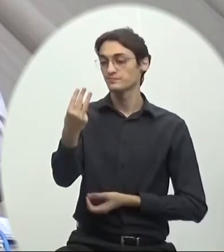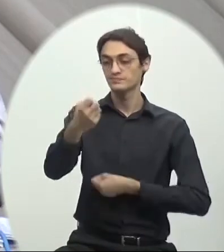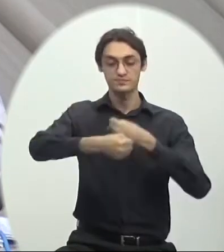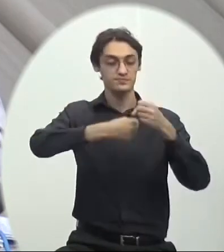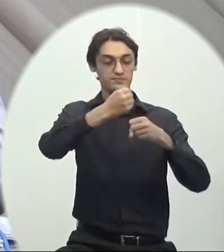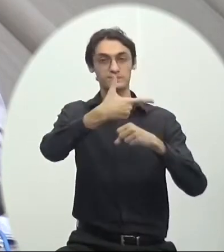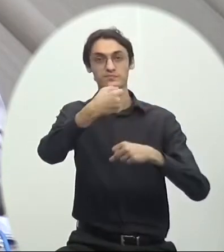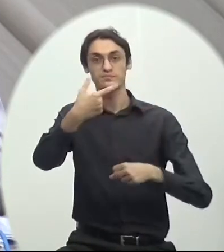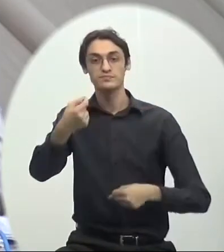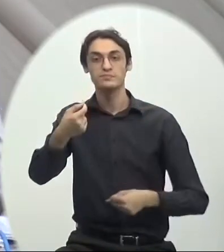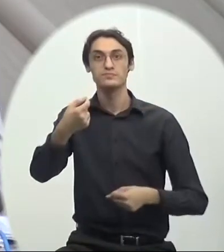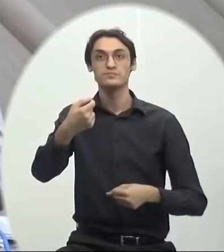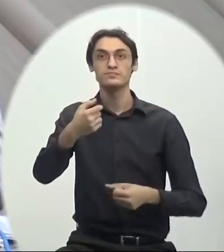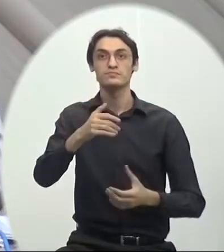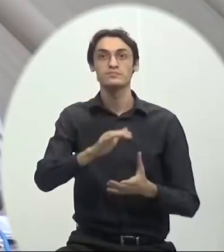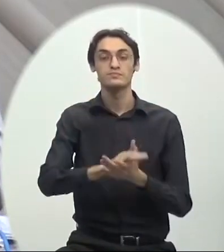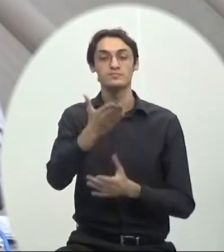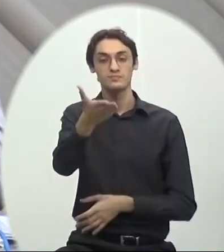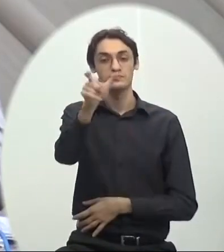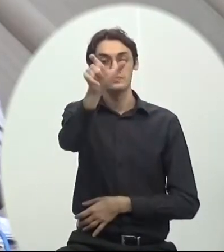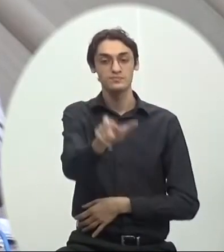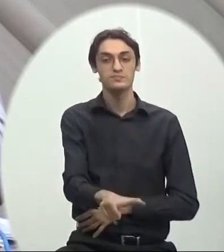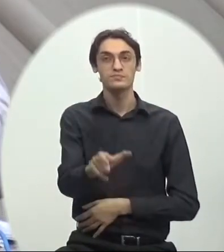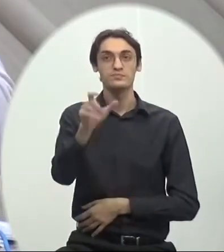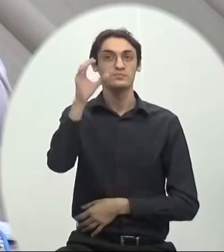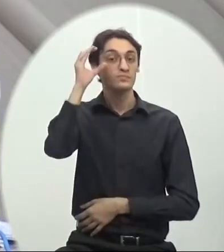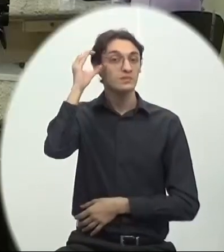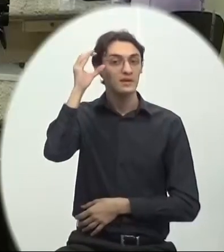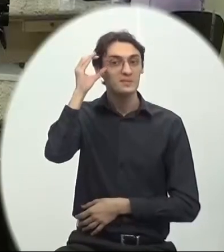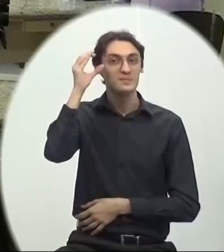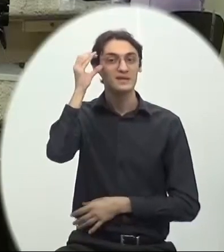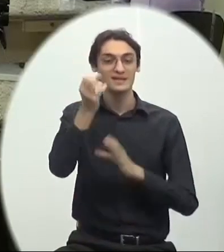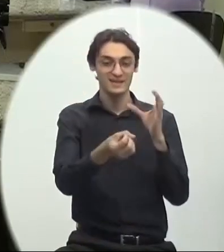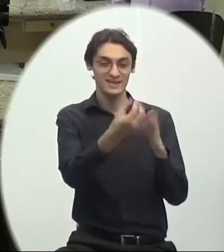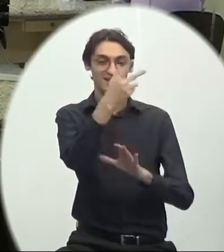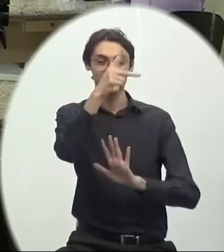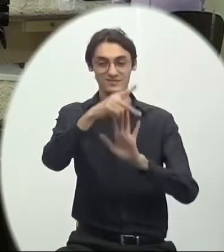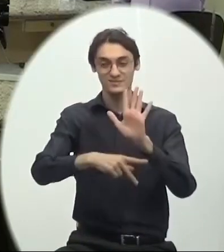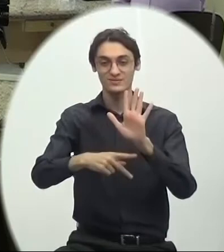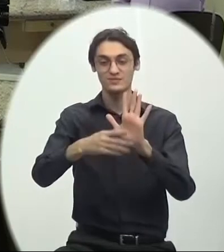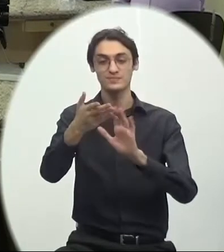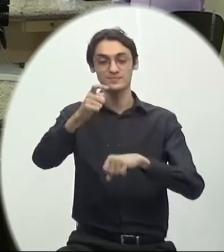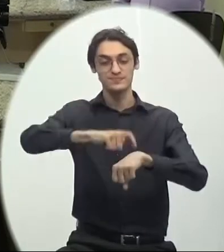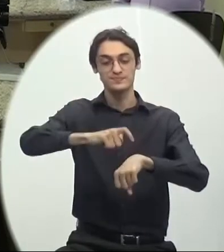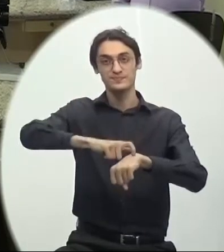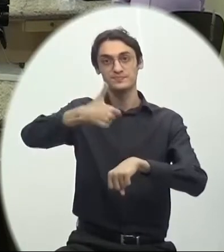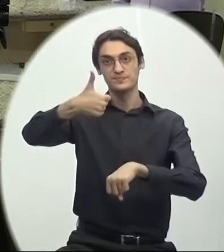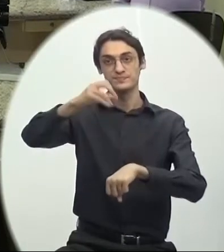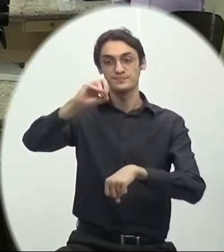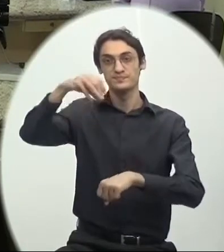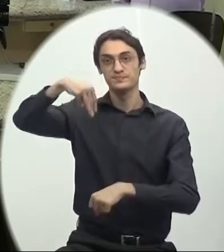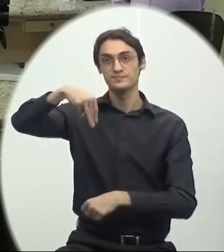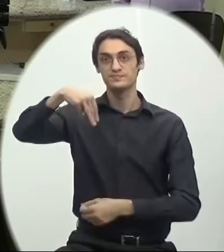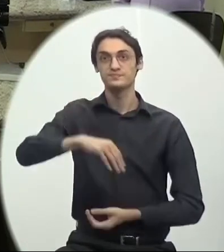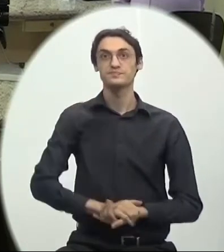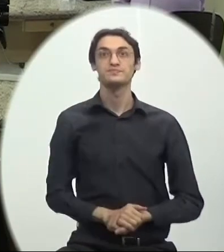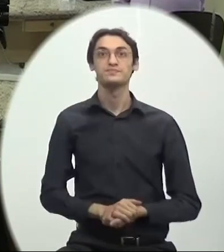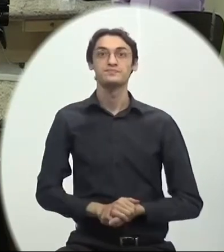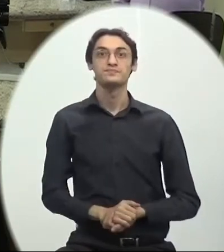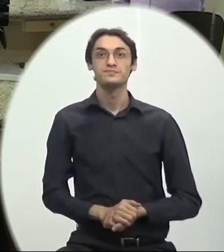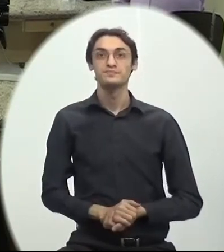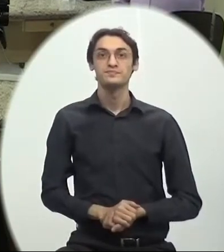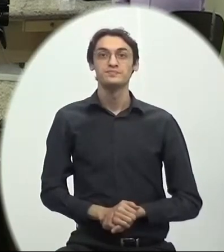PL 83/2020. Com a palavra, a vereadora autora Camilo Nascimento. Vossa Excelência dispõe de 10 minutos.